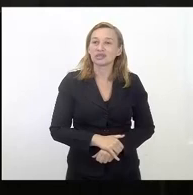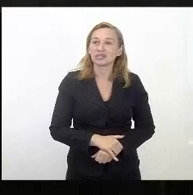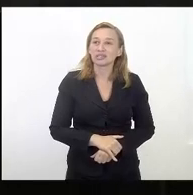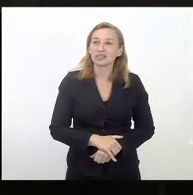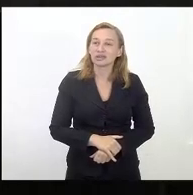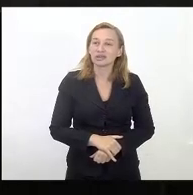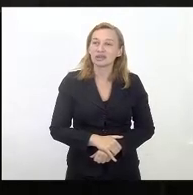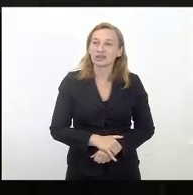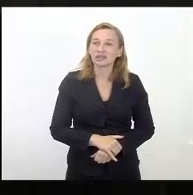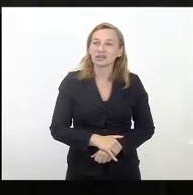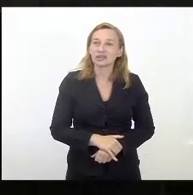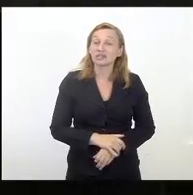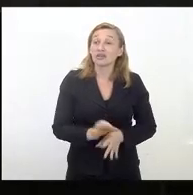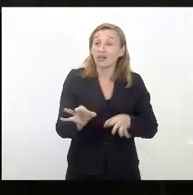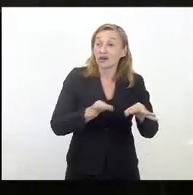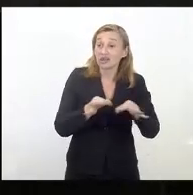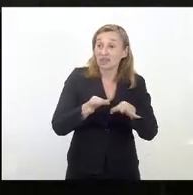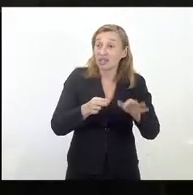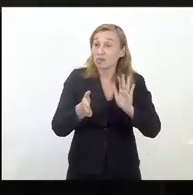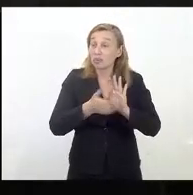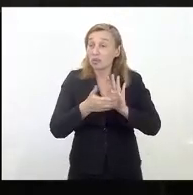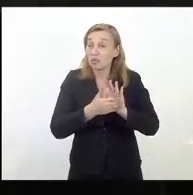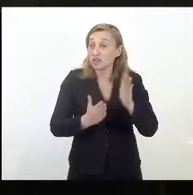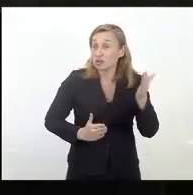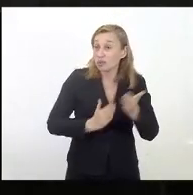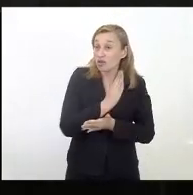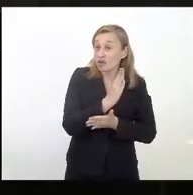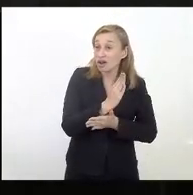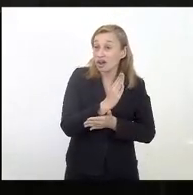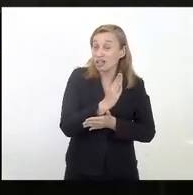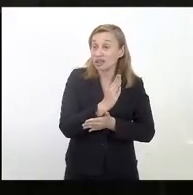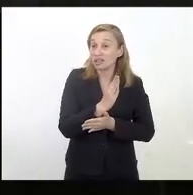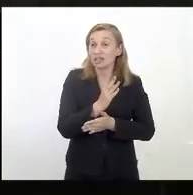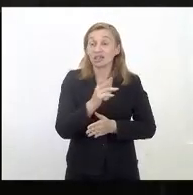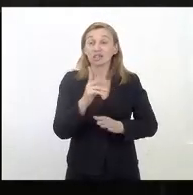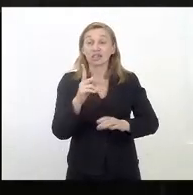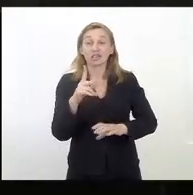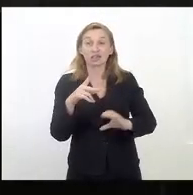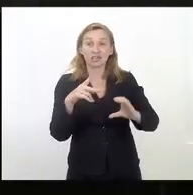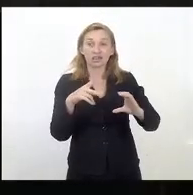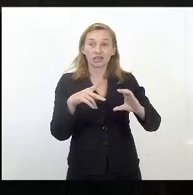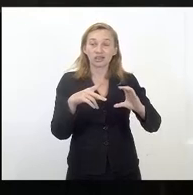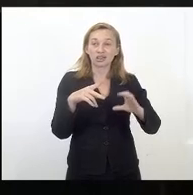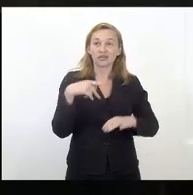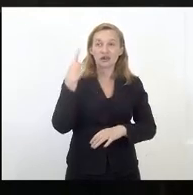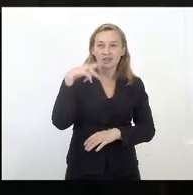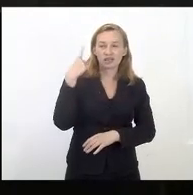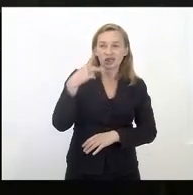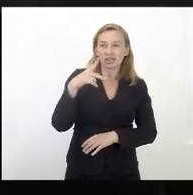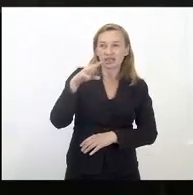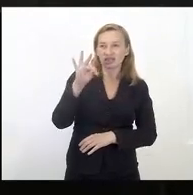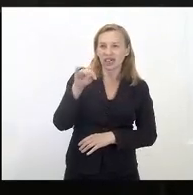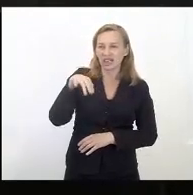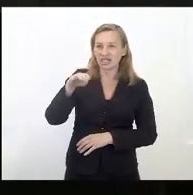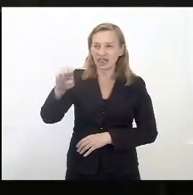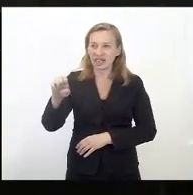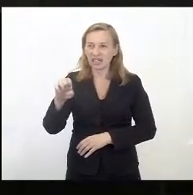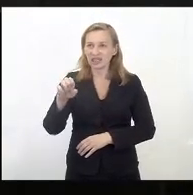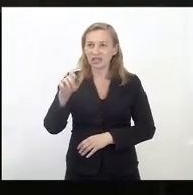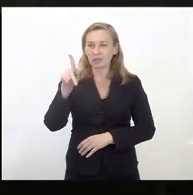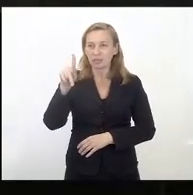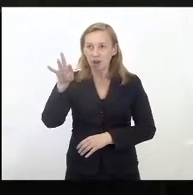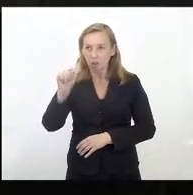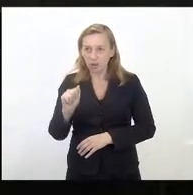oferecido homenagem organizada proposta aprovada por iniciativa da vereadora Tainá de Paula é que